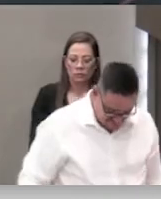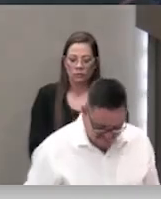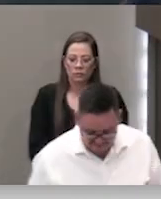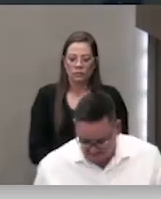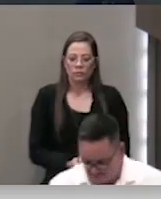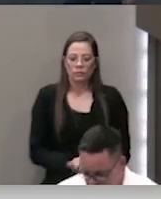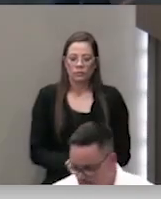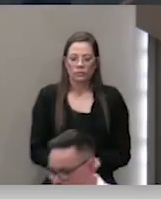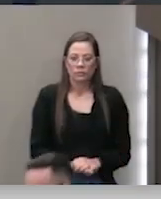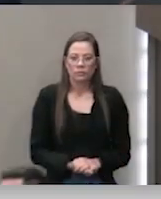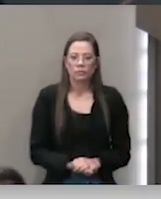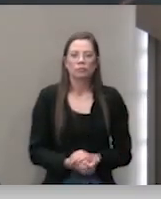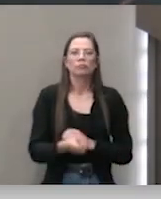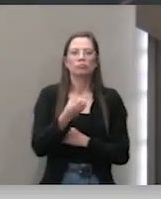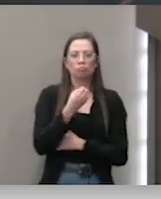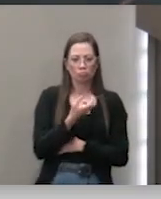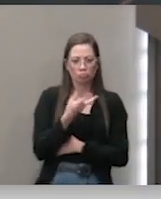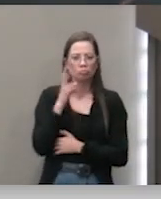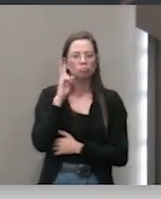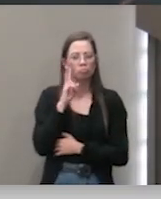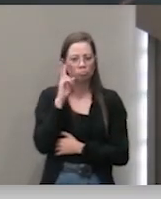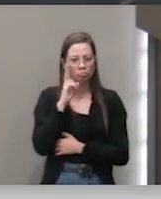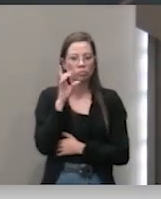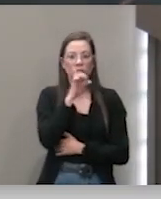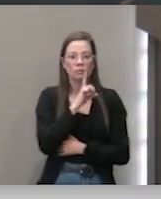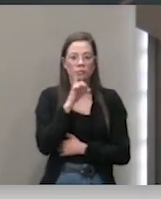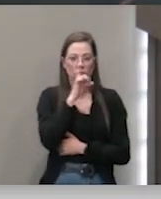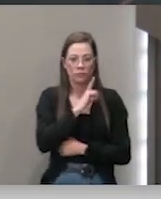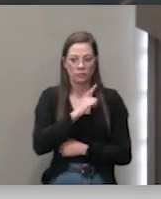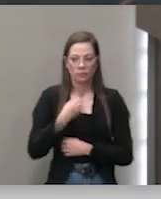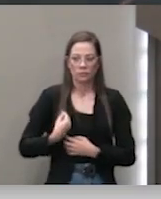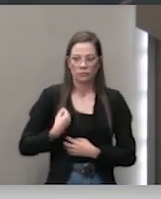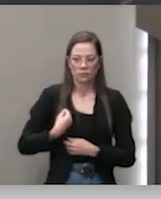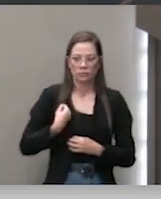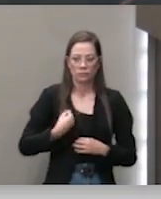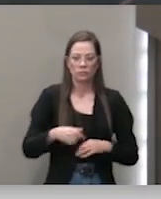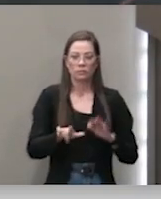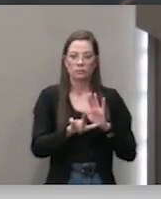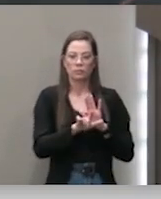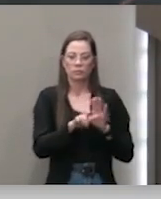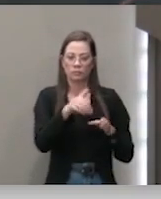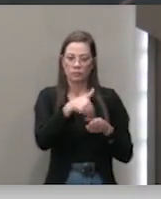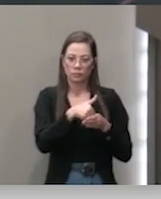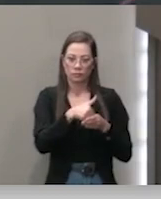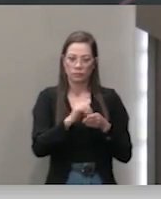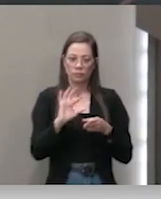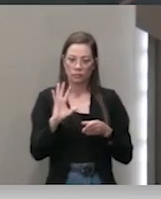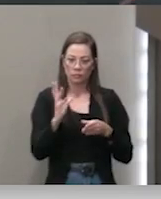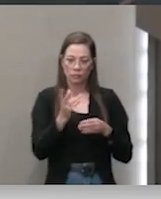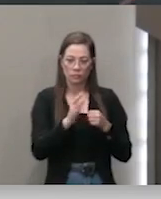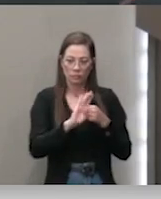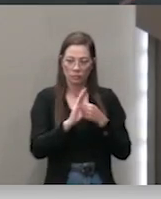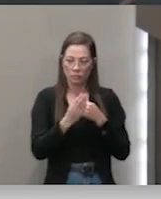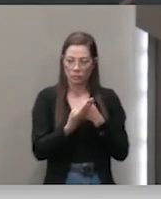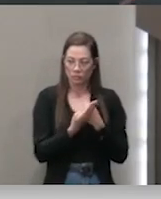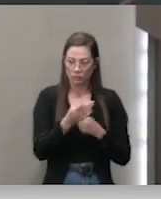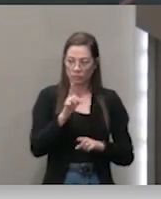Boa, Cícero. Bem lembrado aí. Domingo temos as eleições em todos os bairros. Alguns não